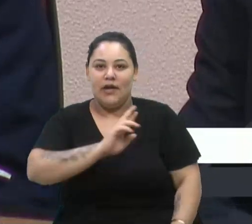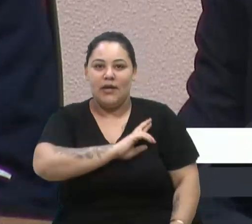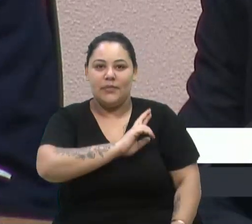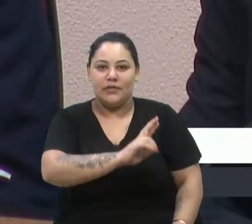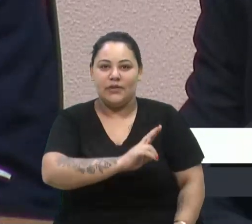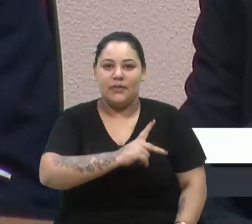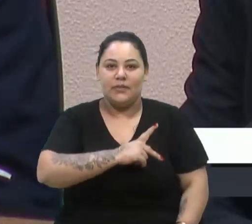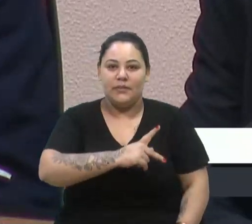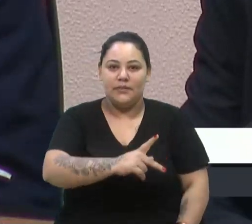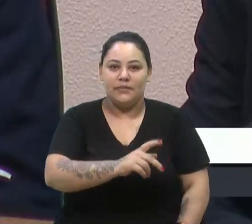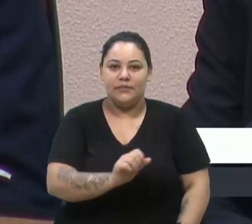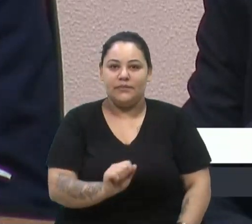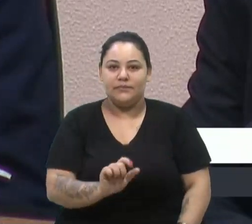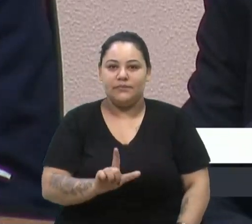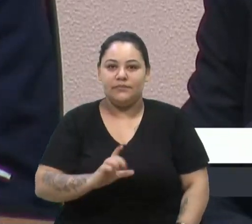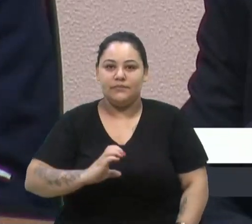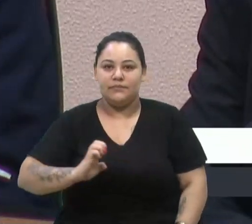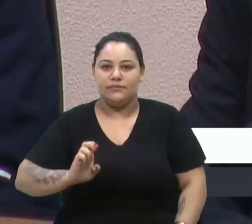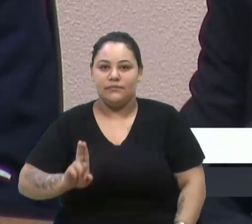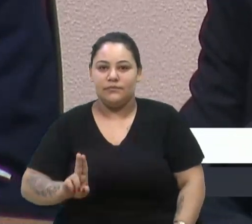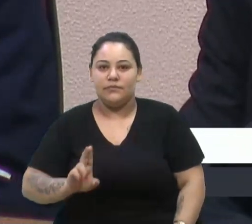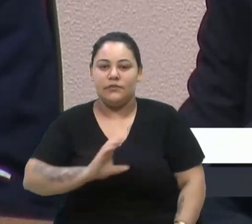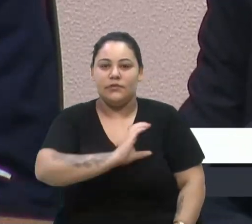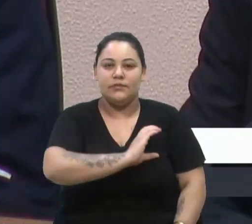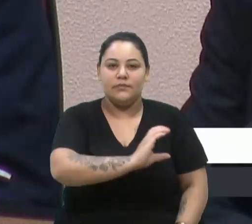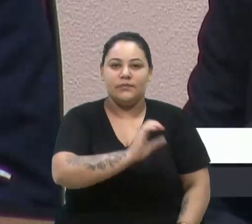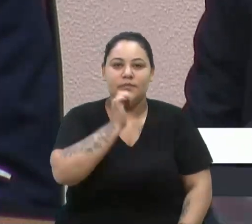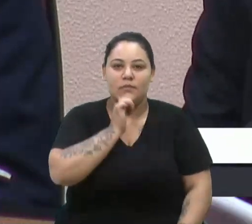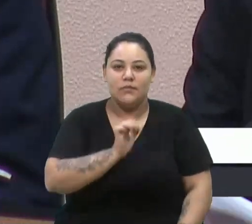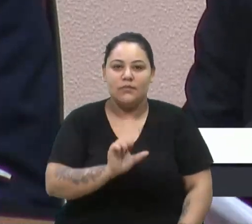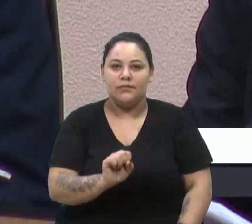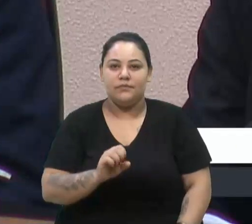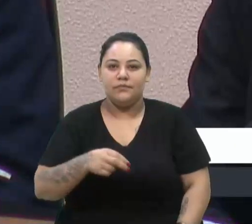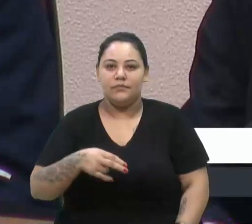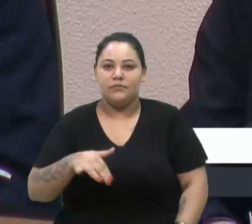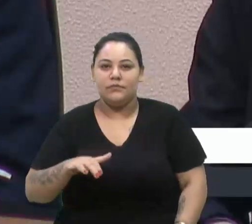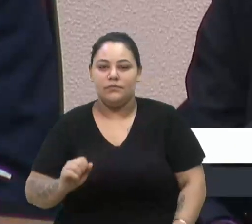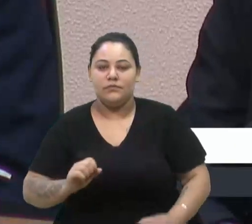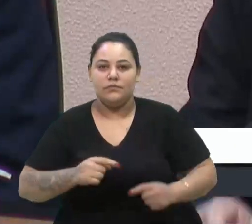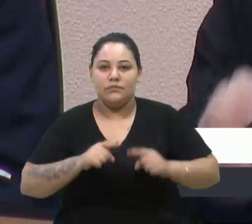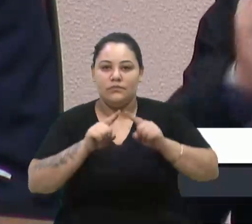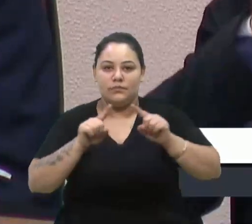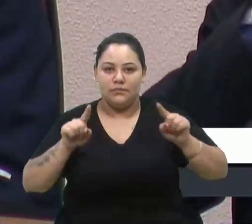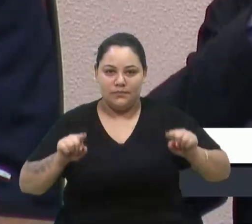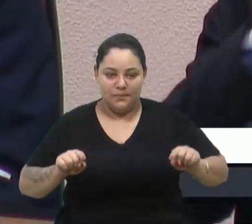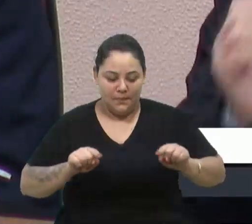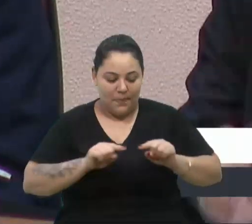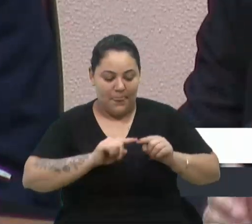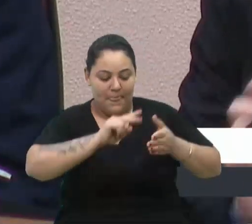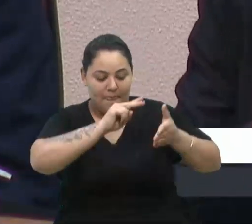presidente Alceu dalimolia e a coordenadora Sônia a placa tem o seguinte teor